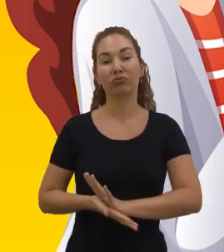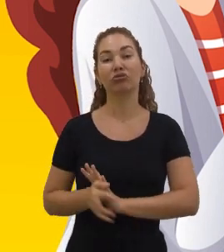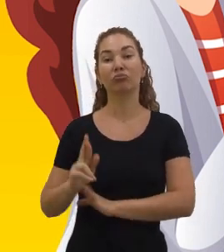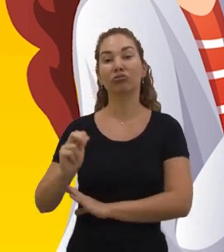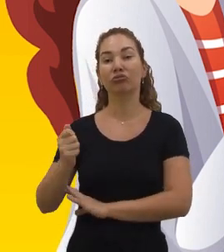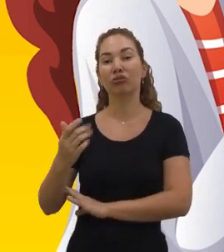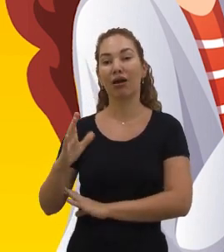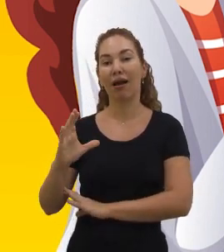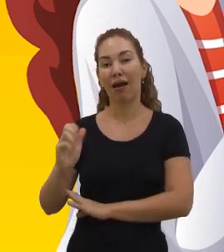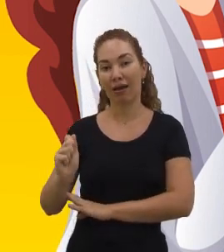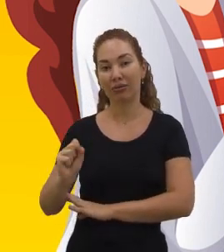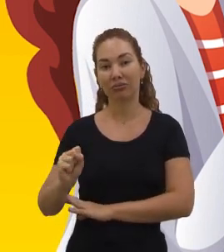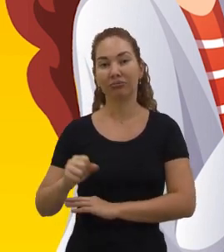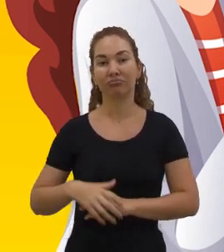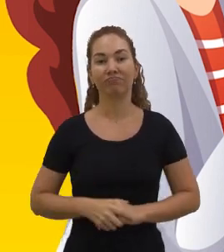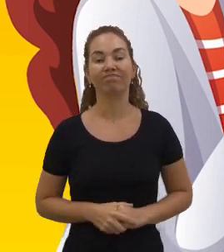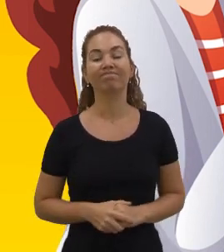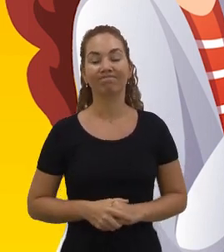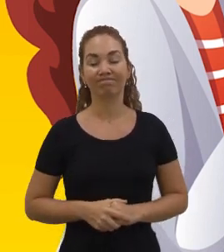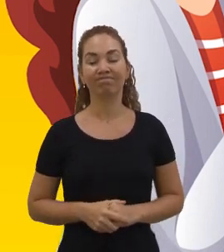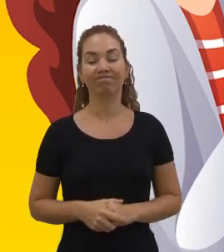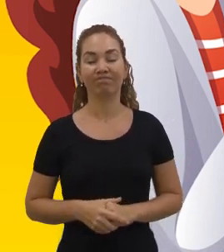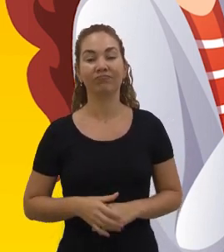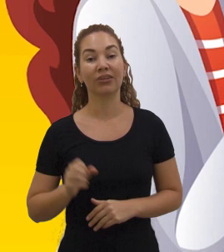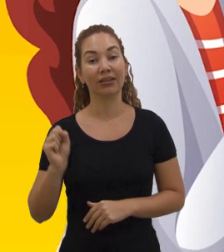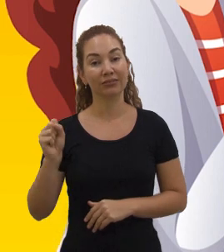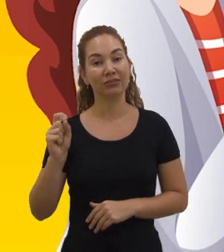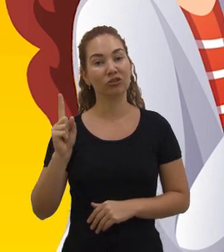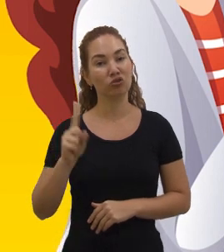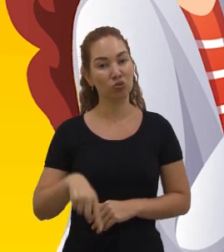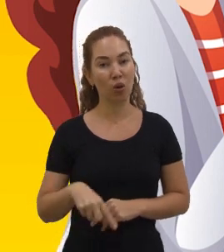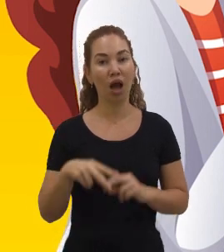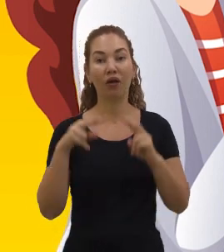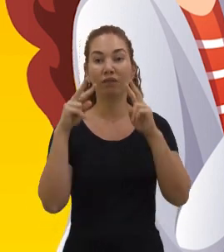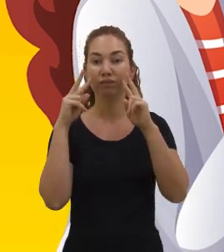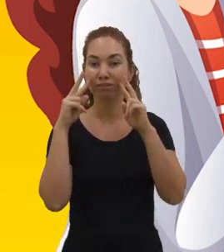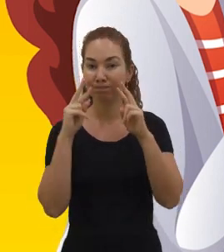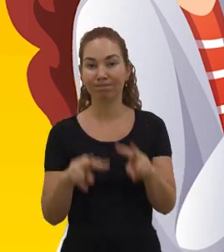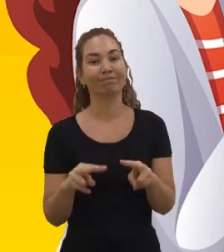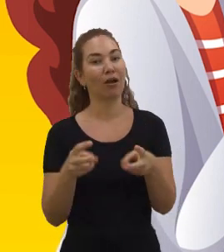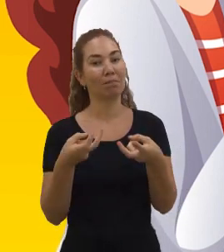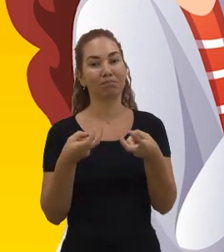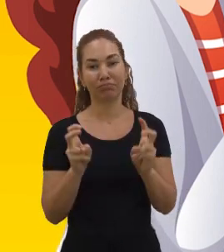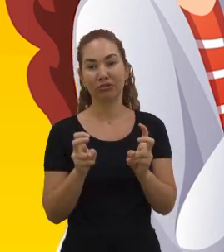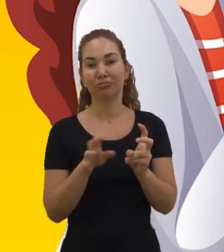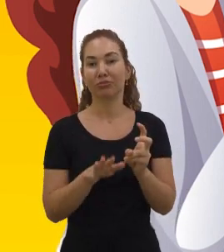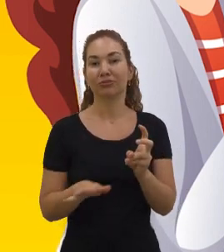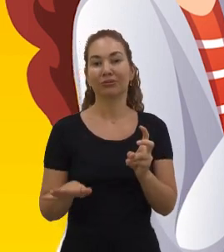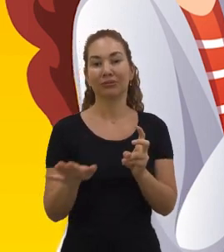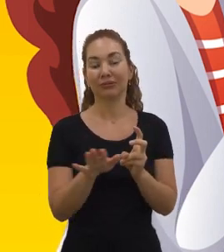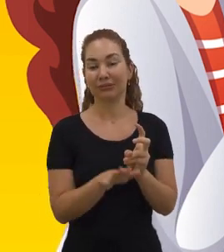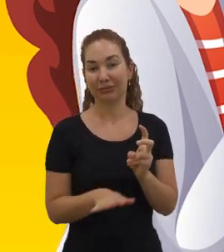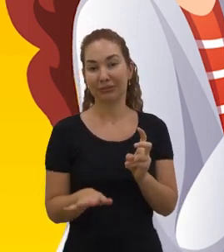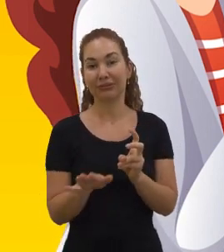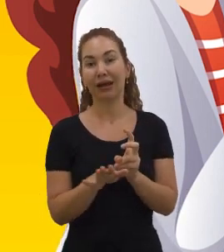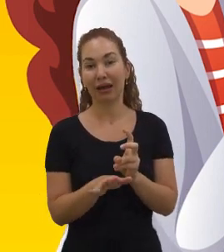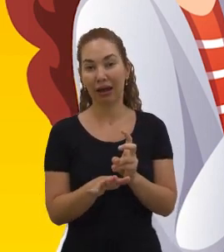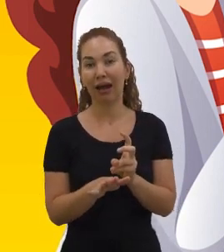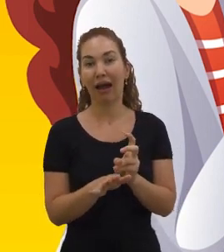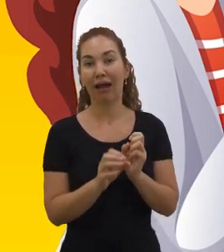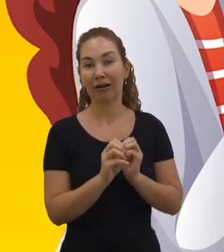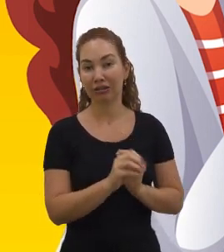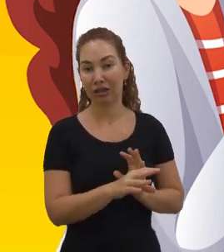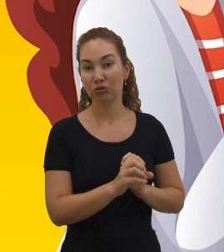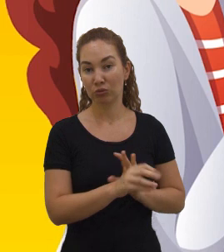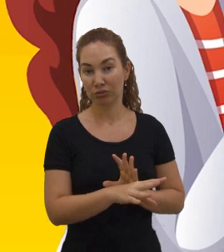raciais. Sim, eu acho que isso é algo bem visível no campo tanto da